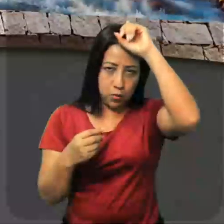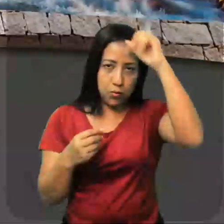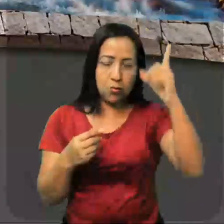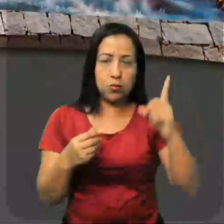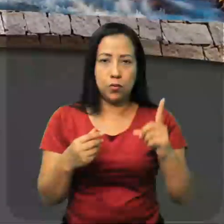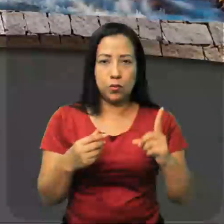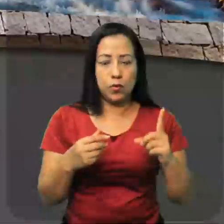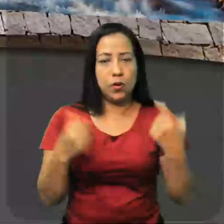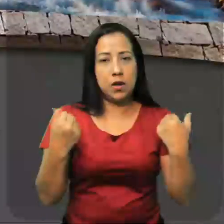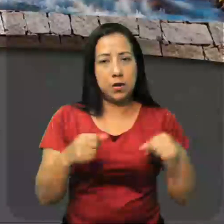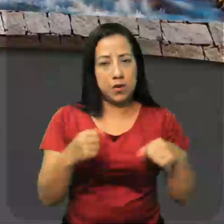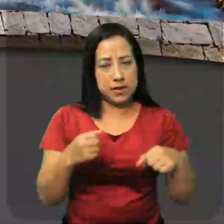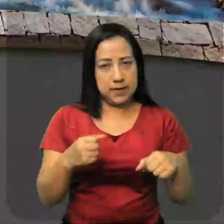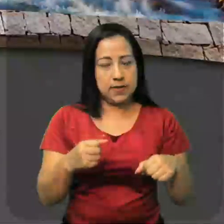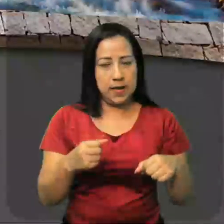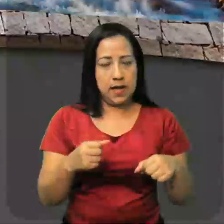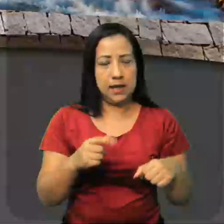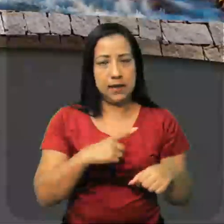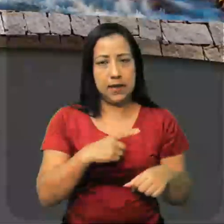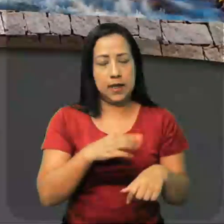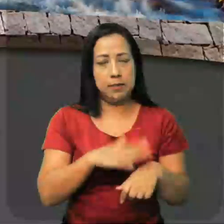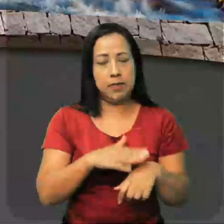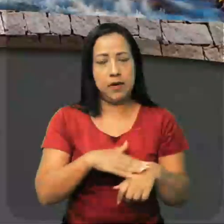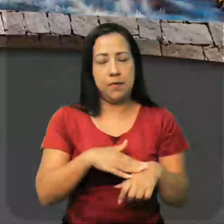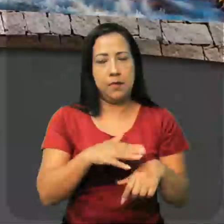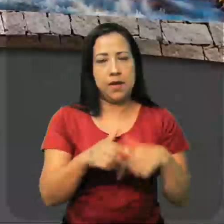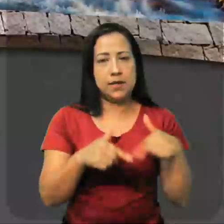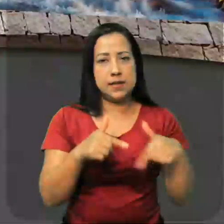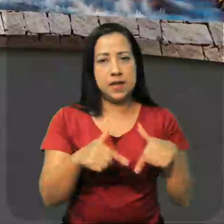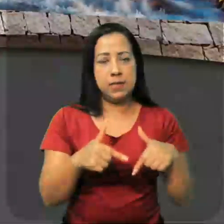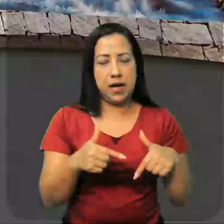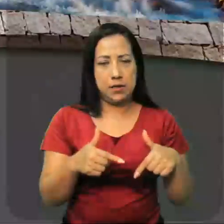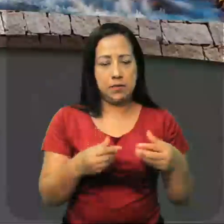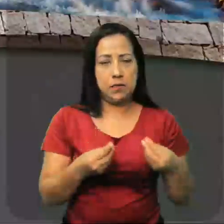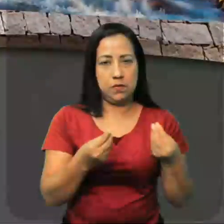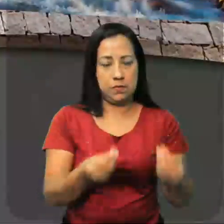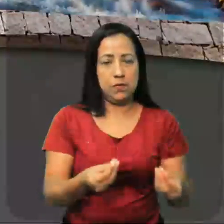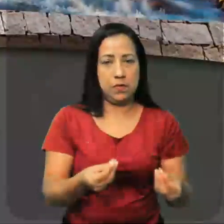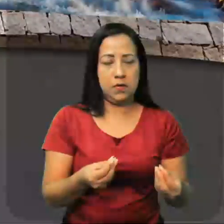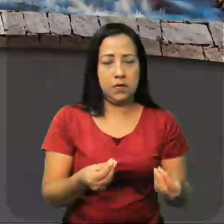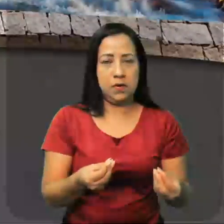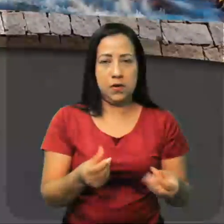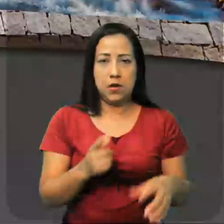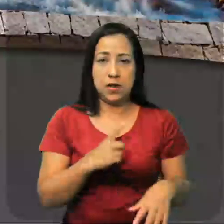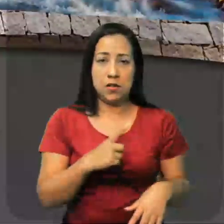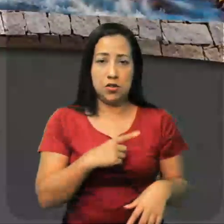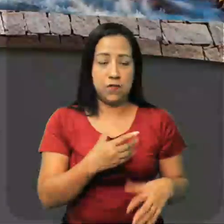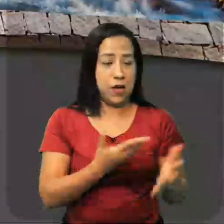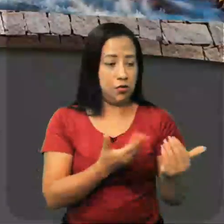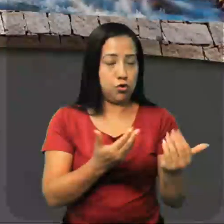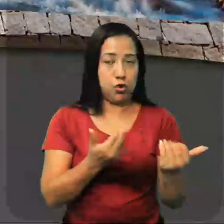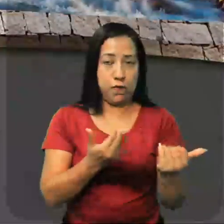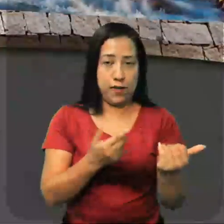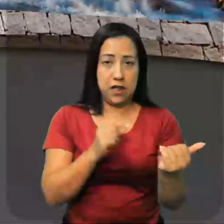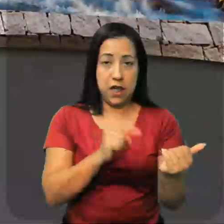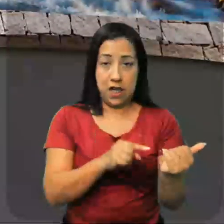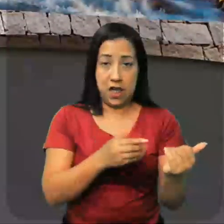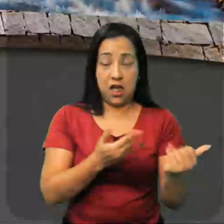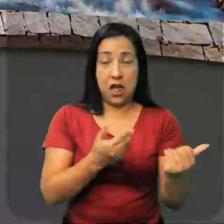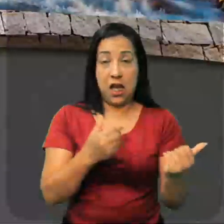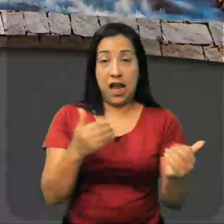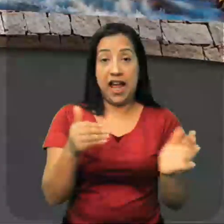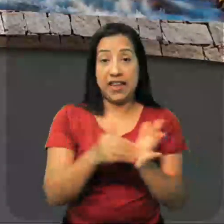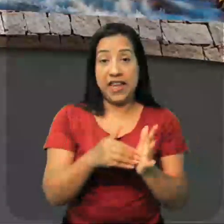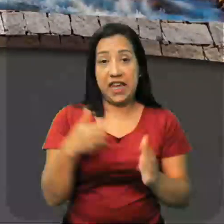muita despesa? Jovens, quando eu me refiro a jovens, é até os 18 anos,